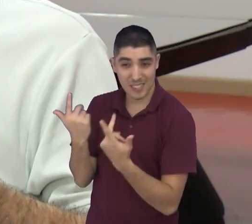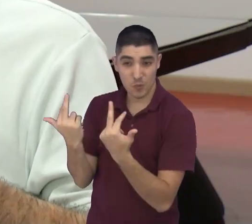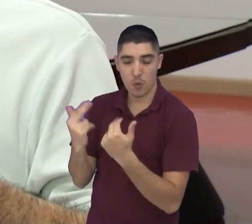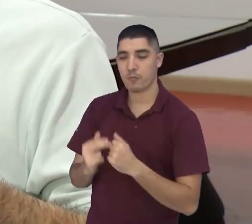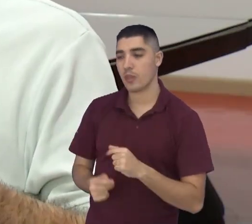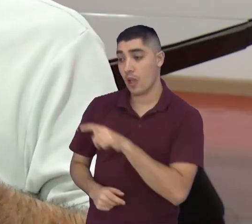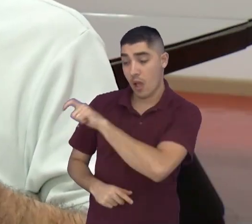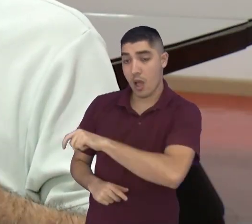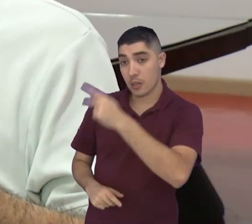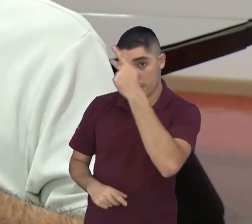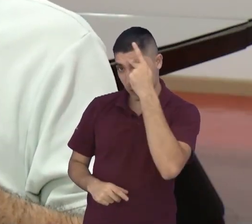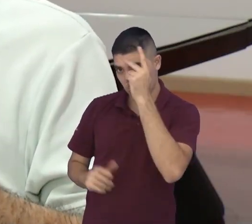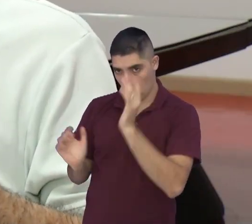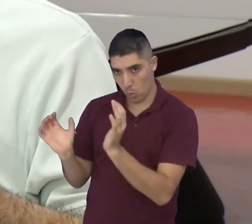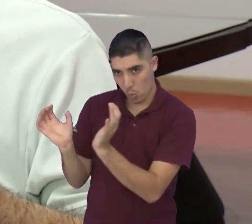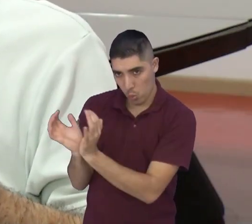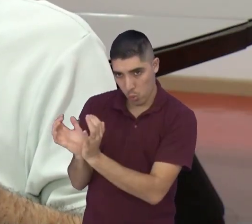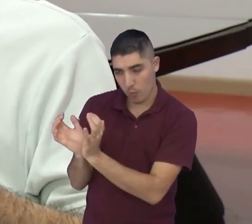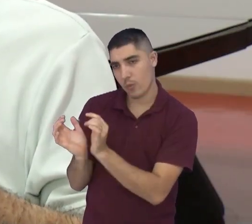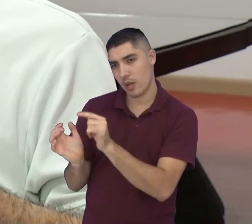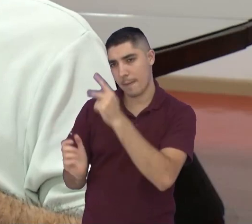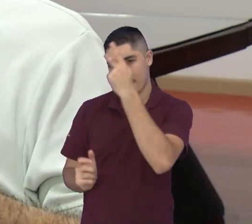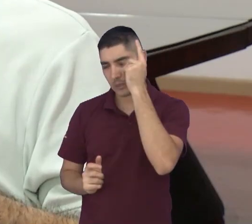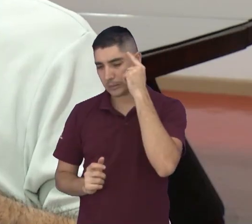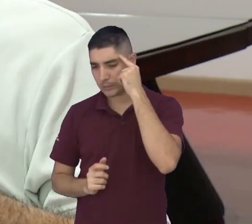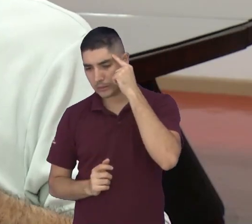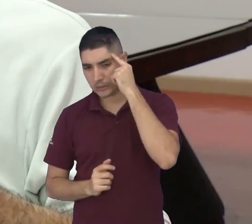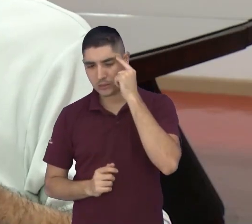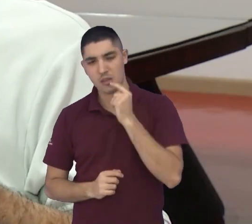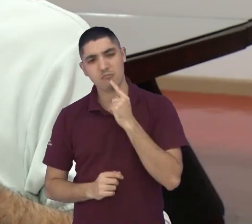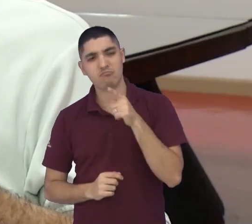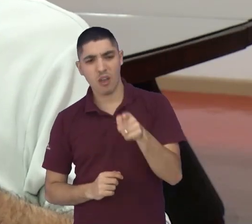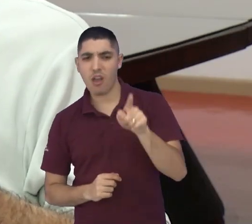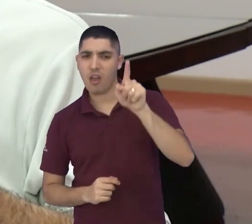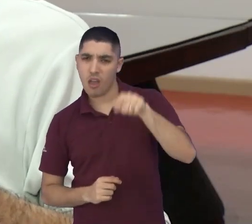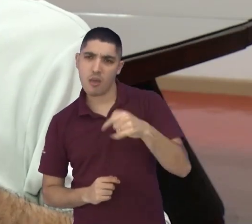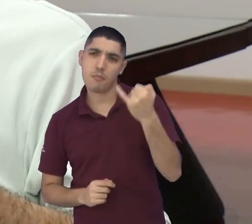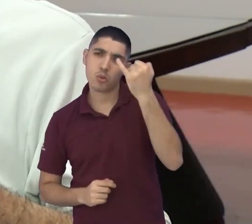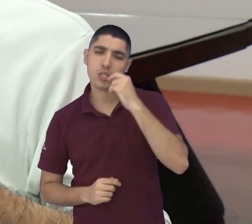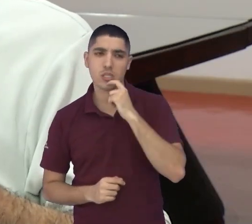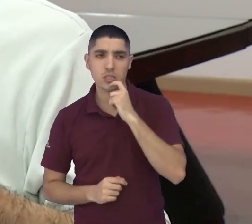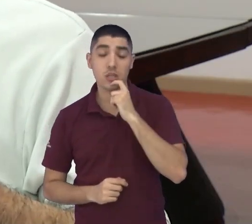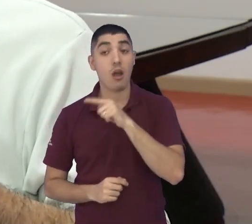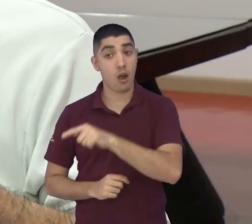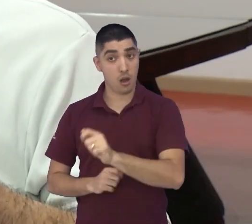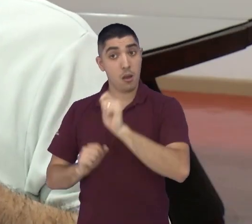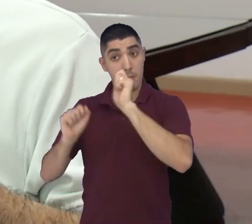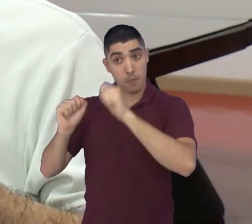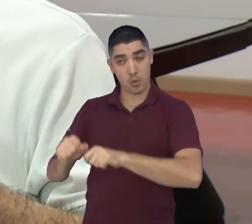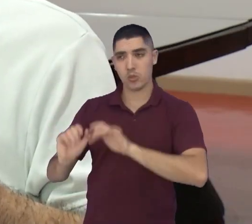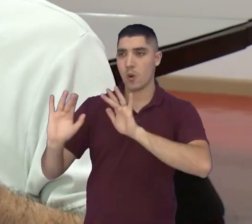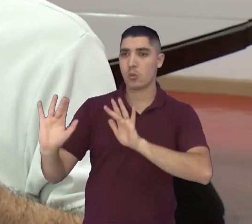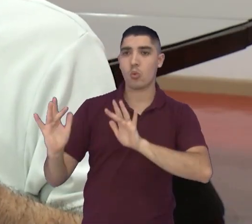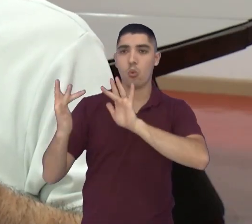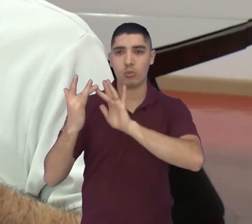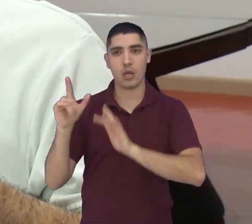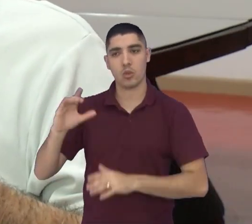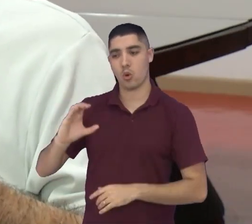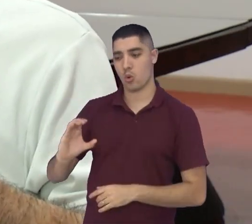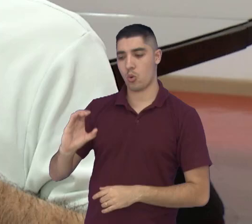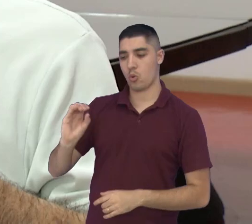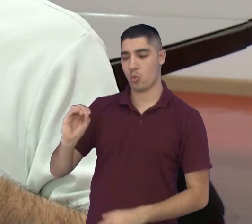se achar que aquilo tem importância, eu acredito que poderia entrar em contato com o COMPAC,